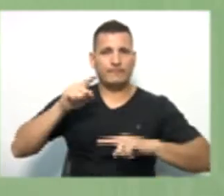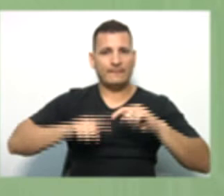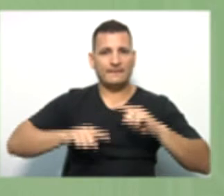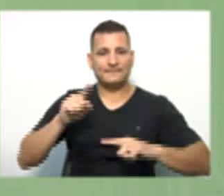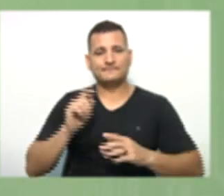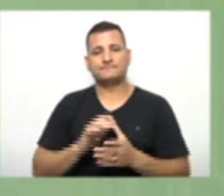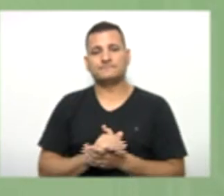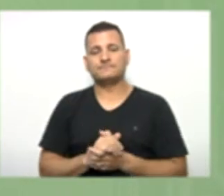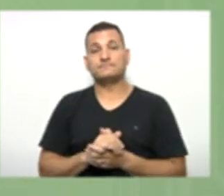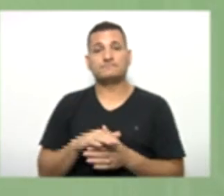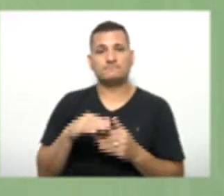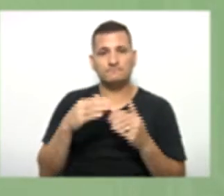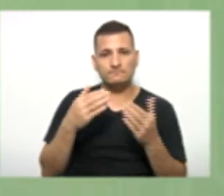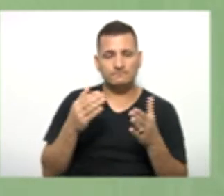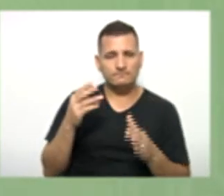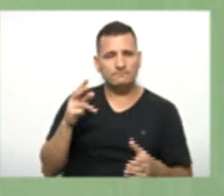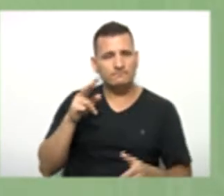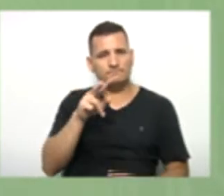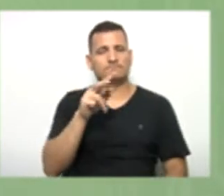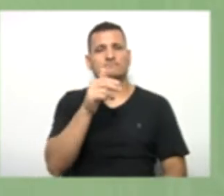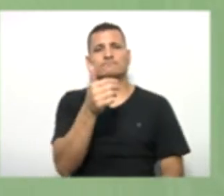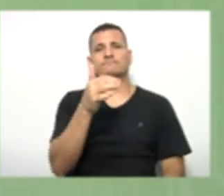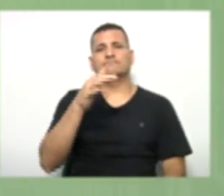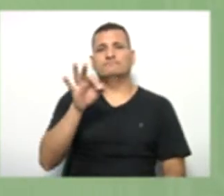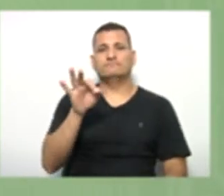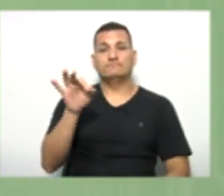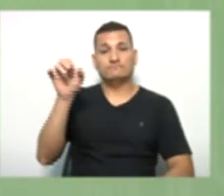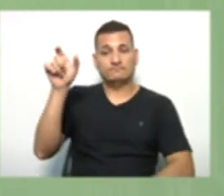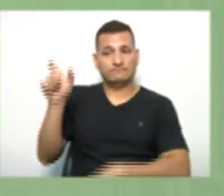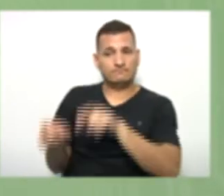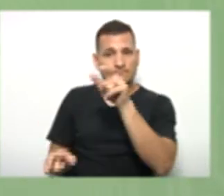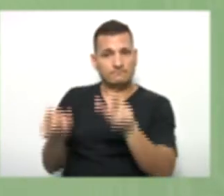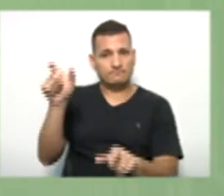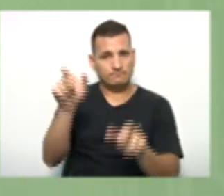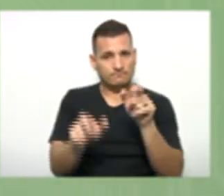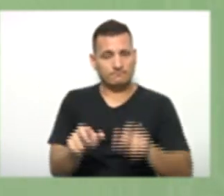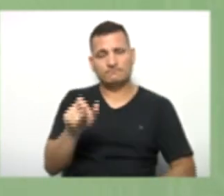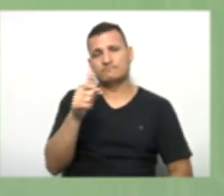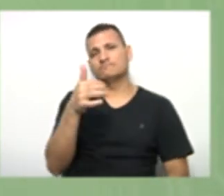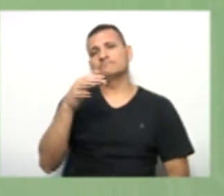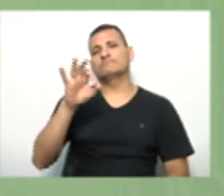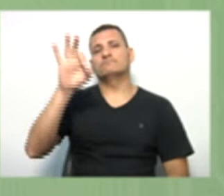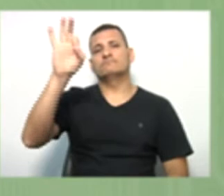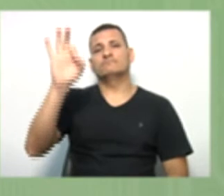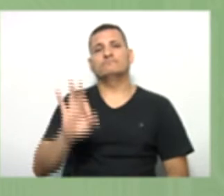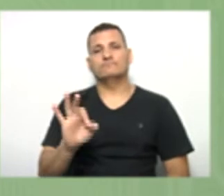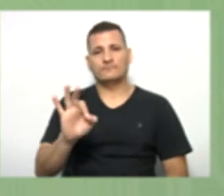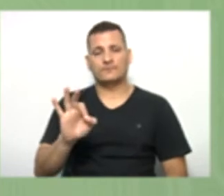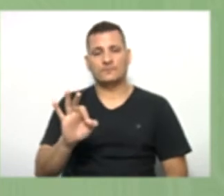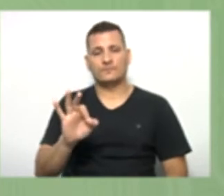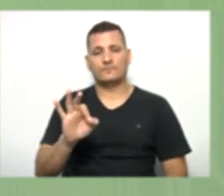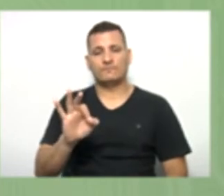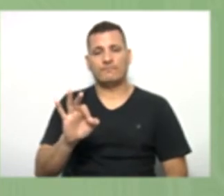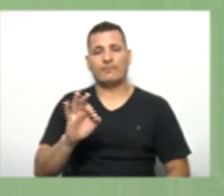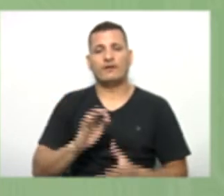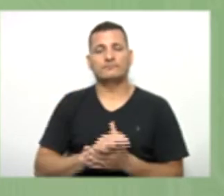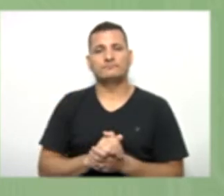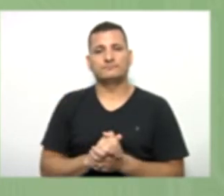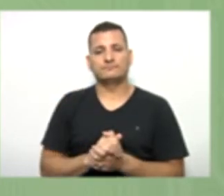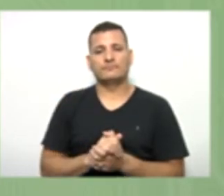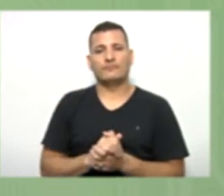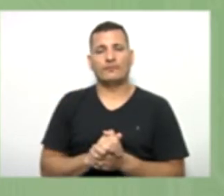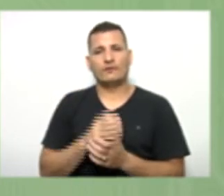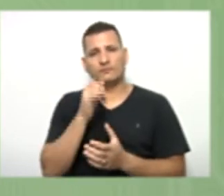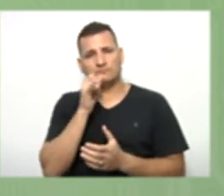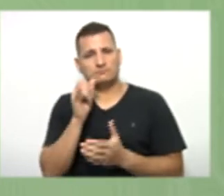que 10 participaram e cada um participou com 10%. Se fosse assim, 10 e uns